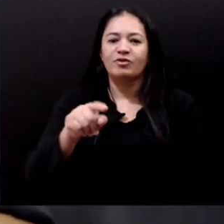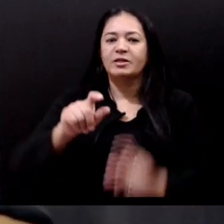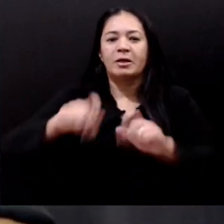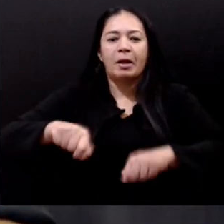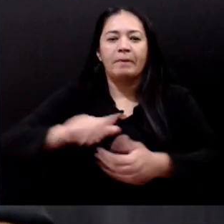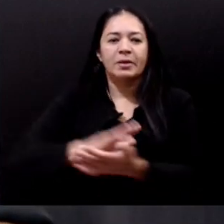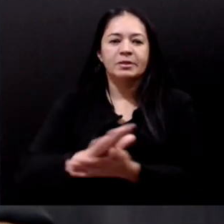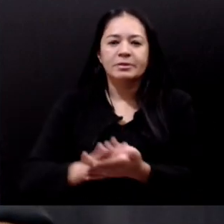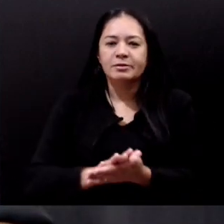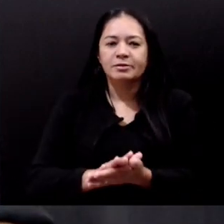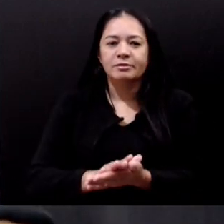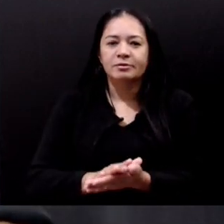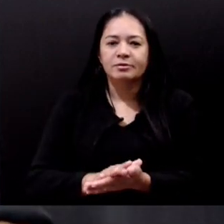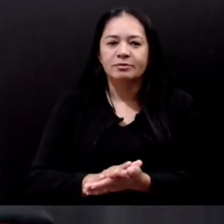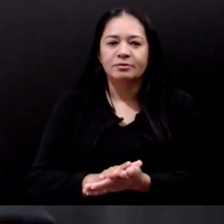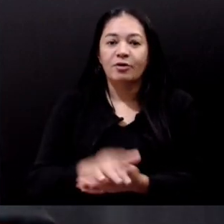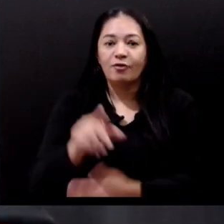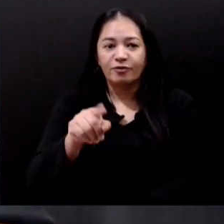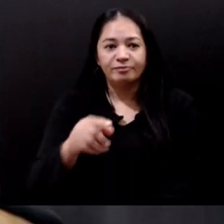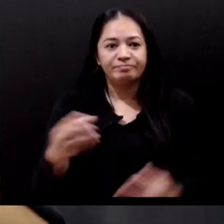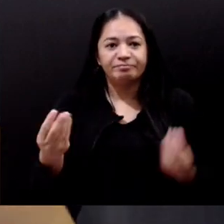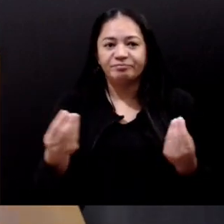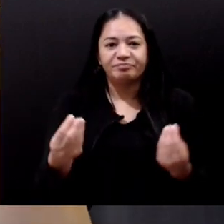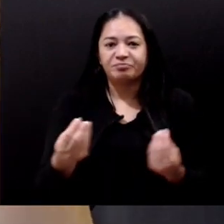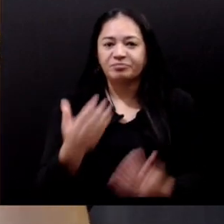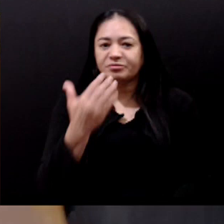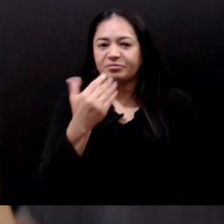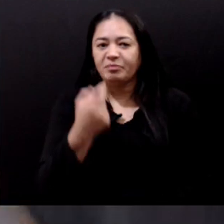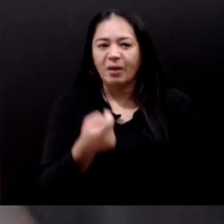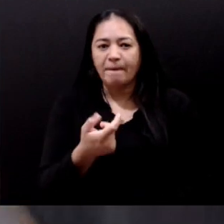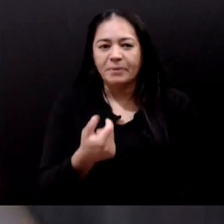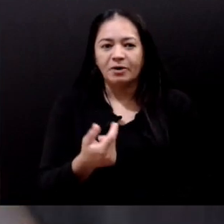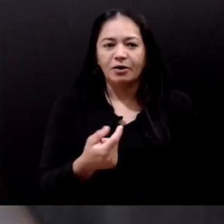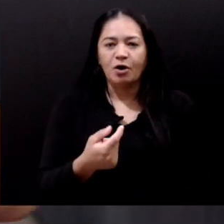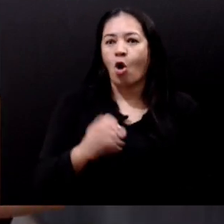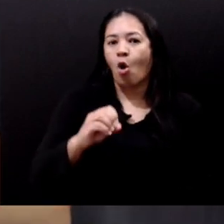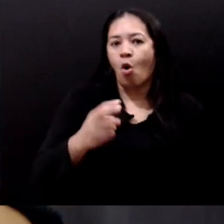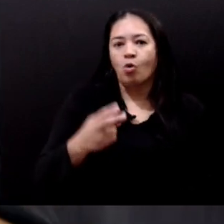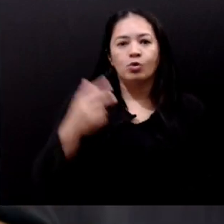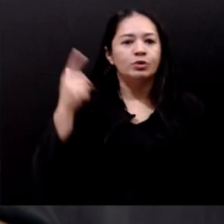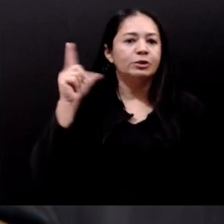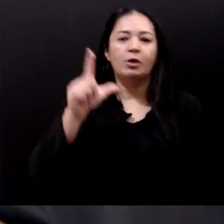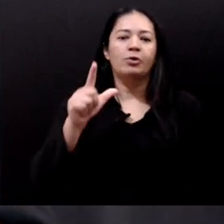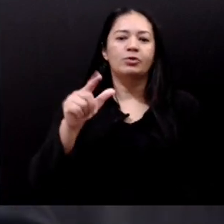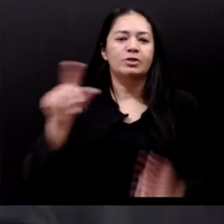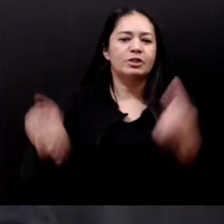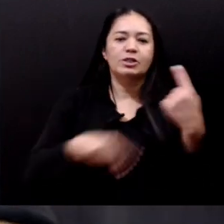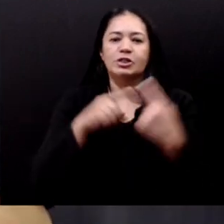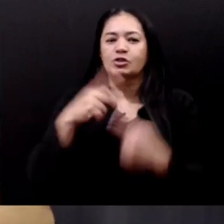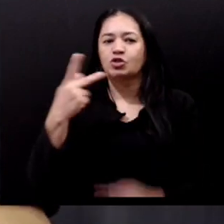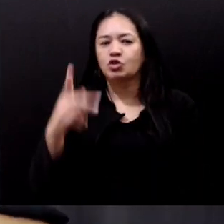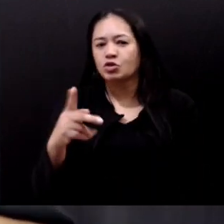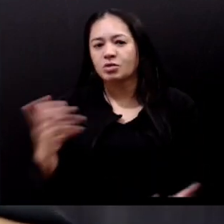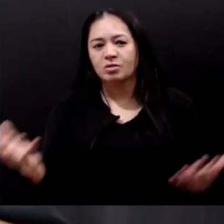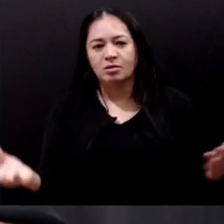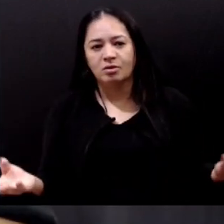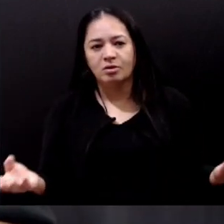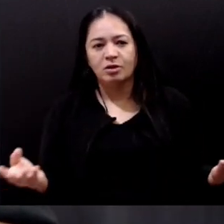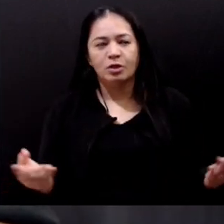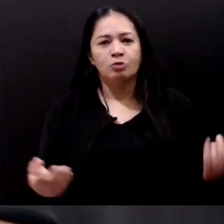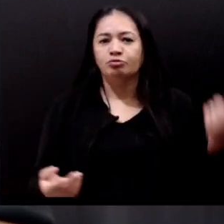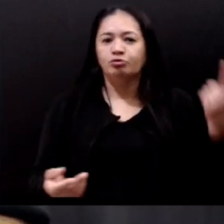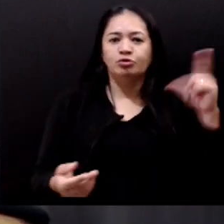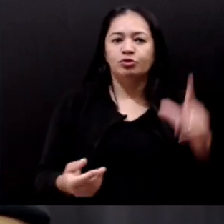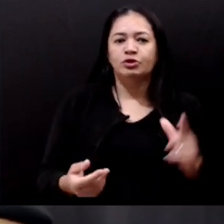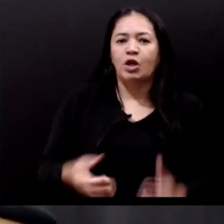conseguiu comer poucas calorias, ou que não conseguiu bater a sua meta proteica do dia, ou não conseguiu tomar todos os